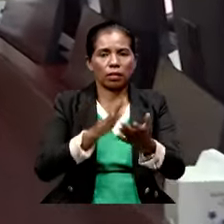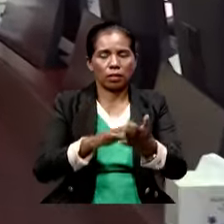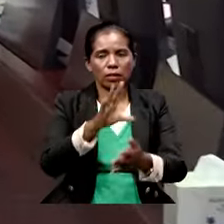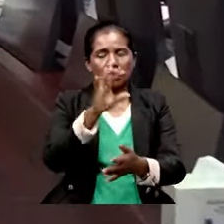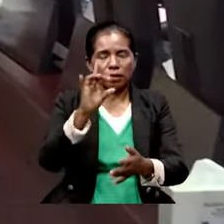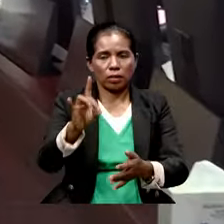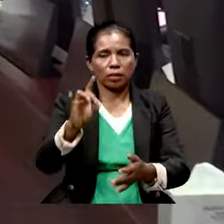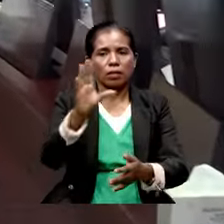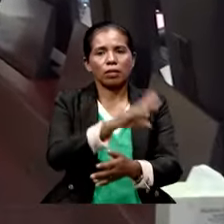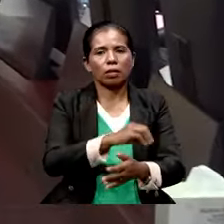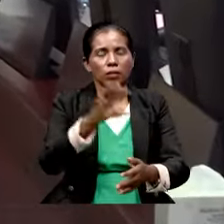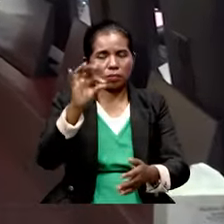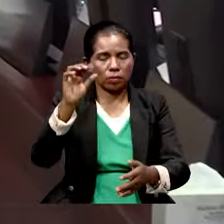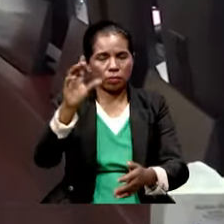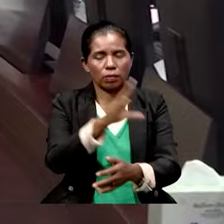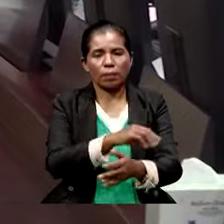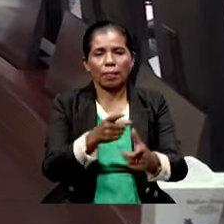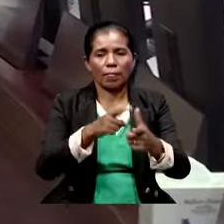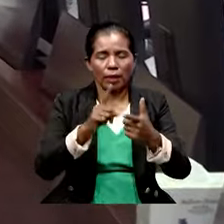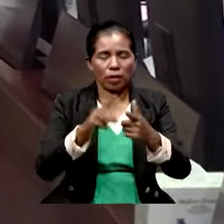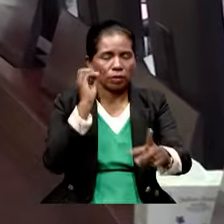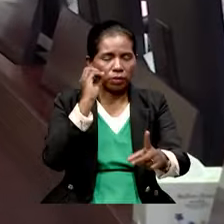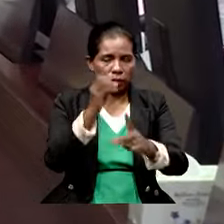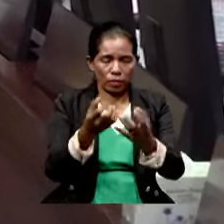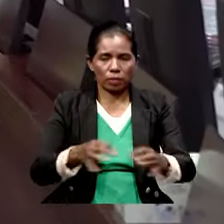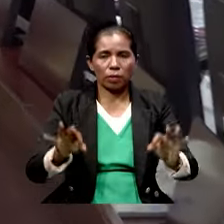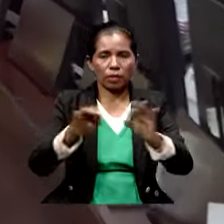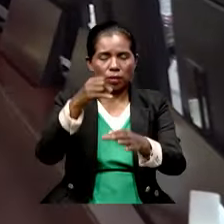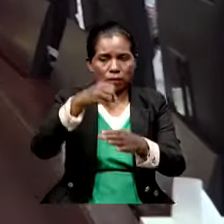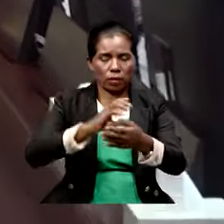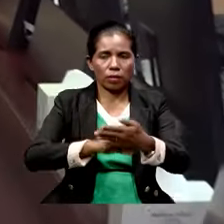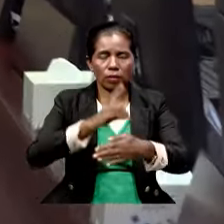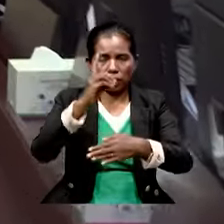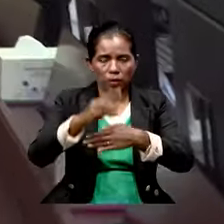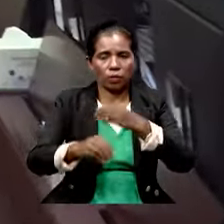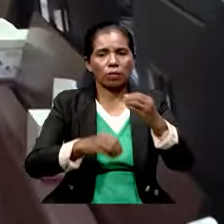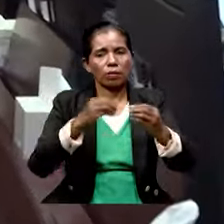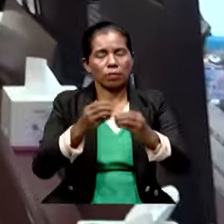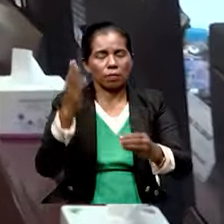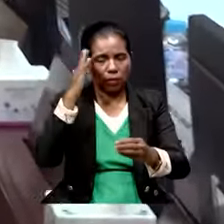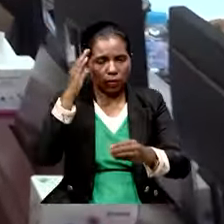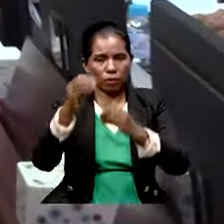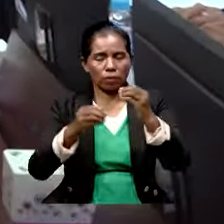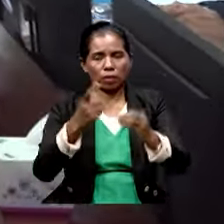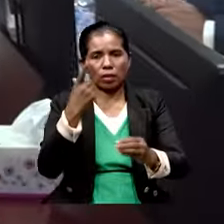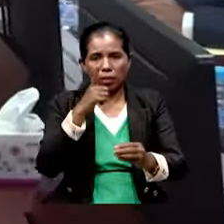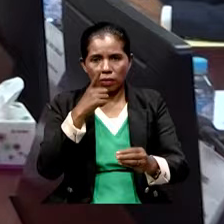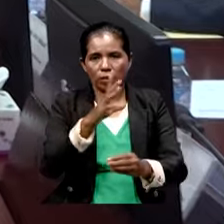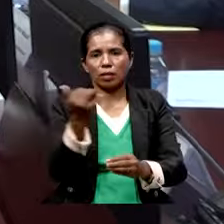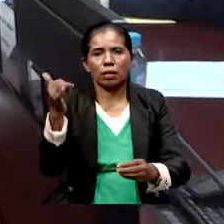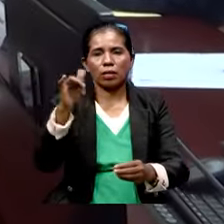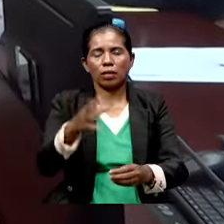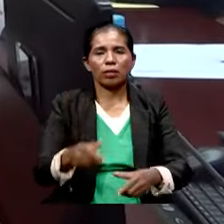sétimo e oitavo tono no ano. O objetivo principal inclui desenvolvimento com o conhecimento científico no linguística, além